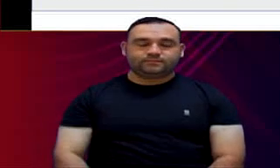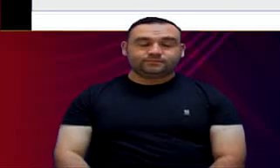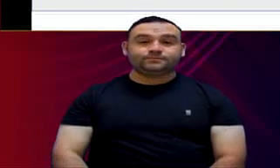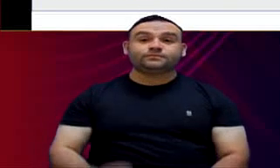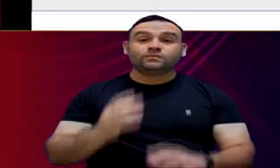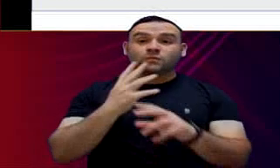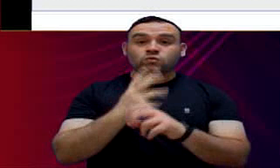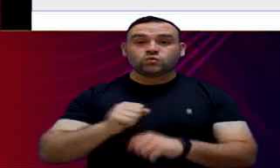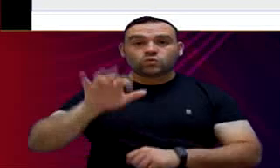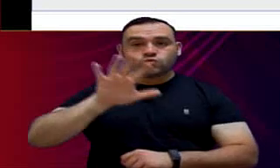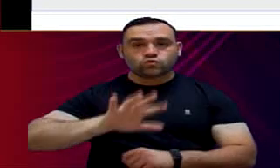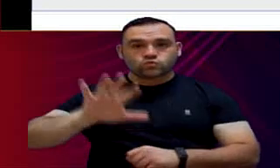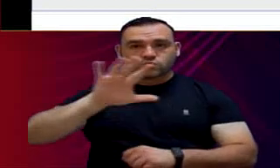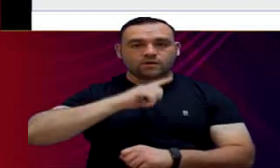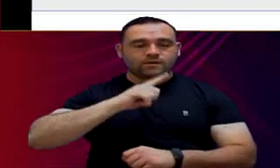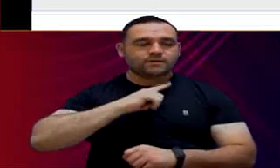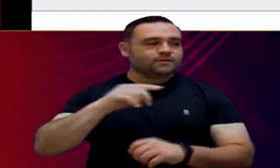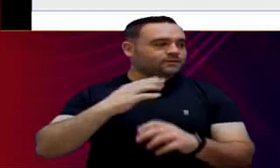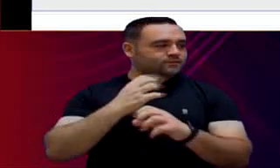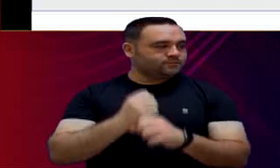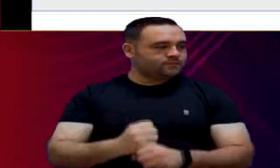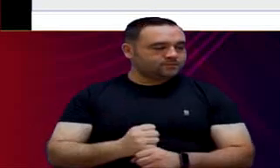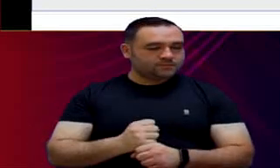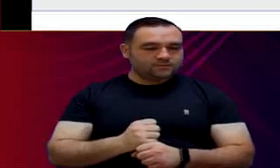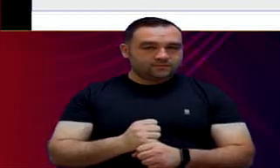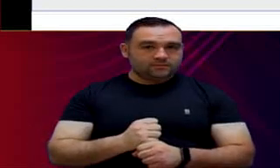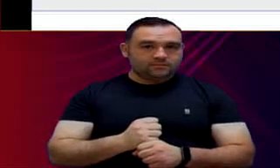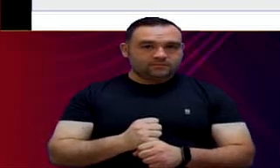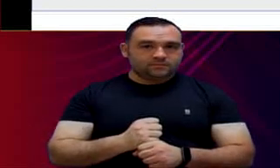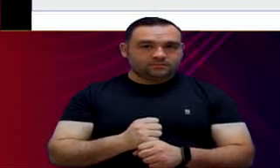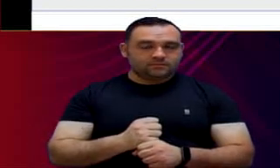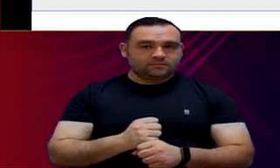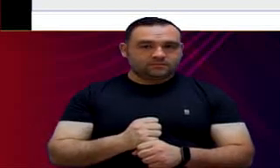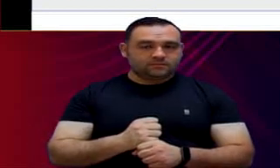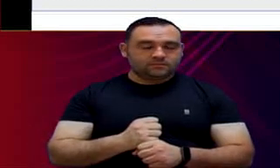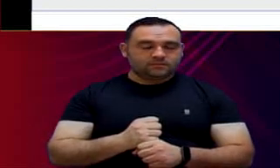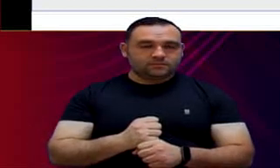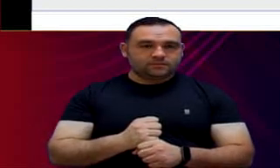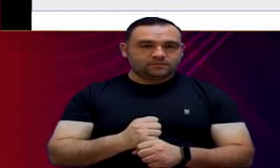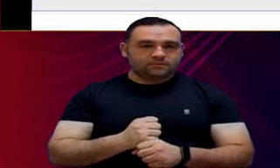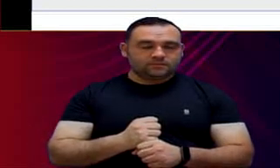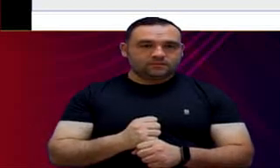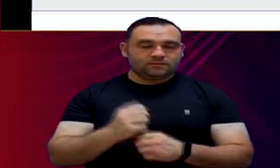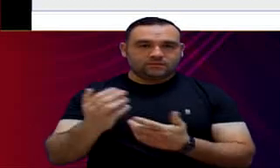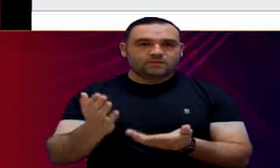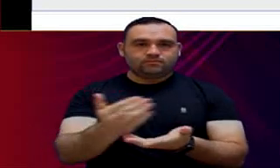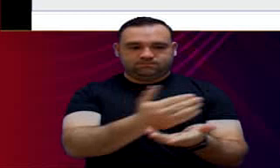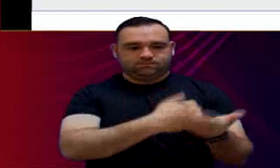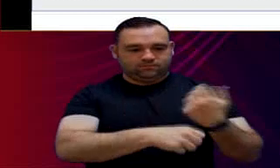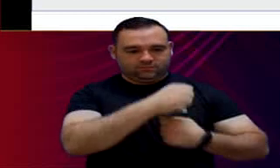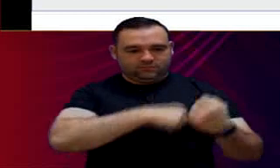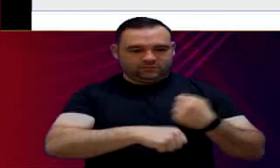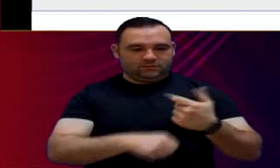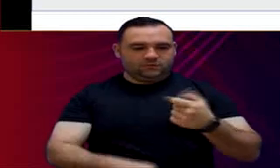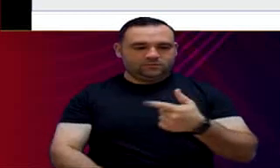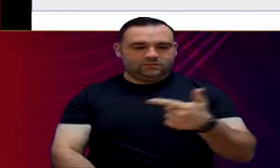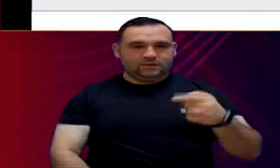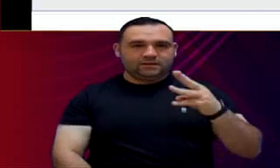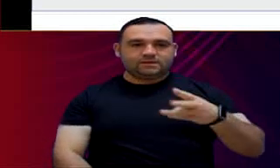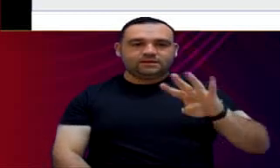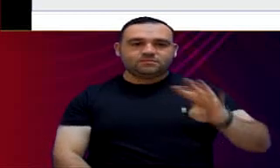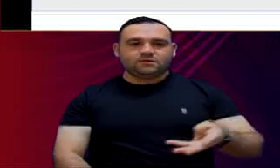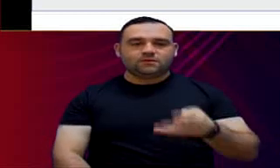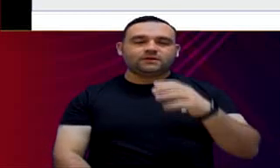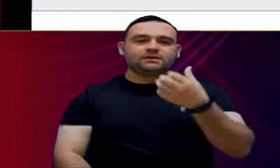totalizando a receita Geral das receitas Total Geral das receitas arrecadado em 2022 de 3